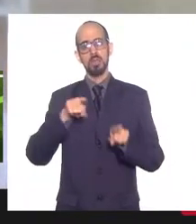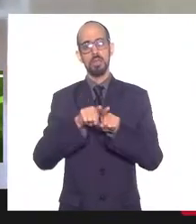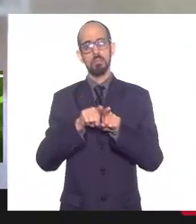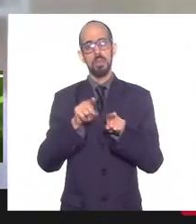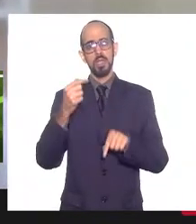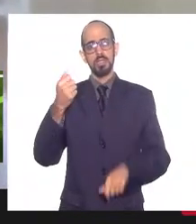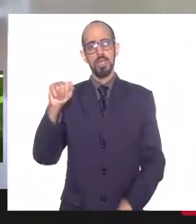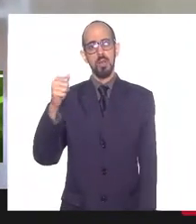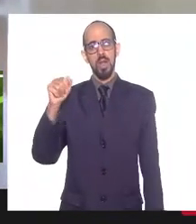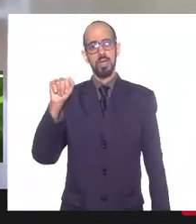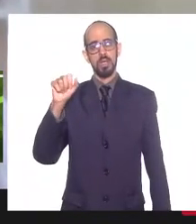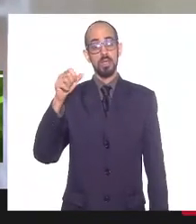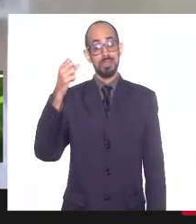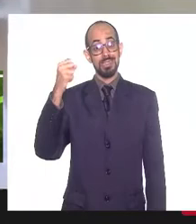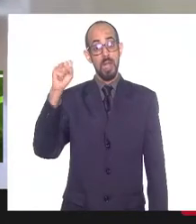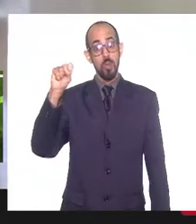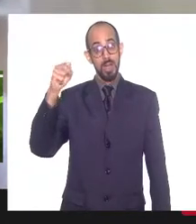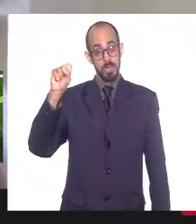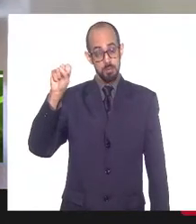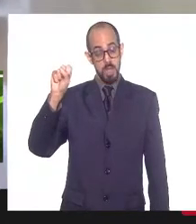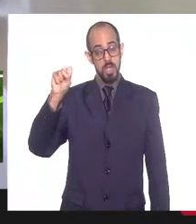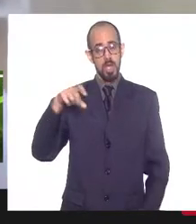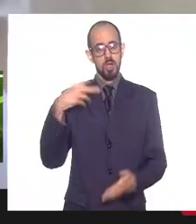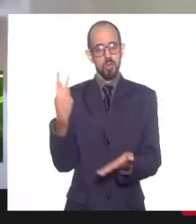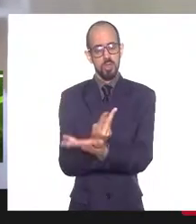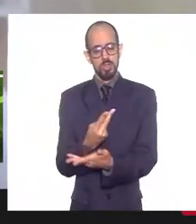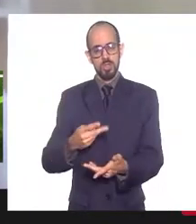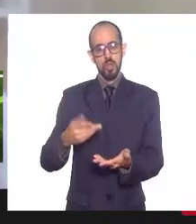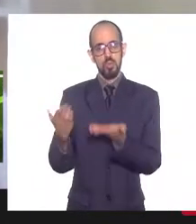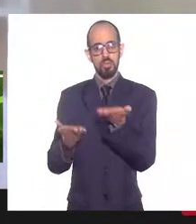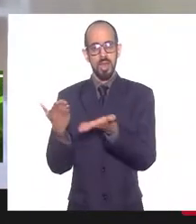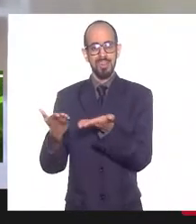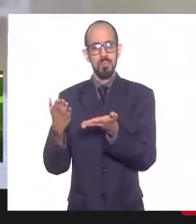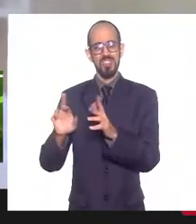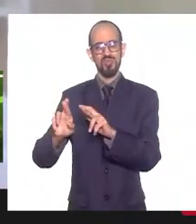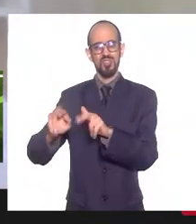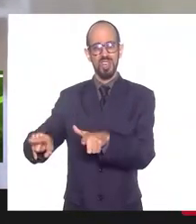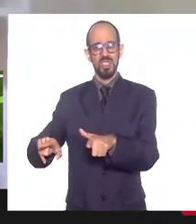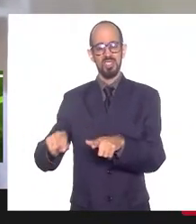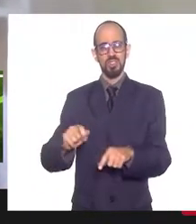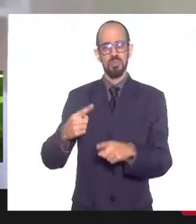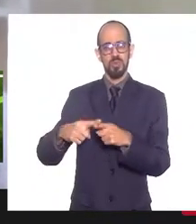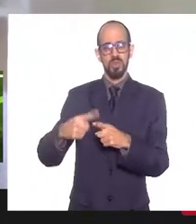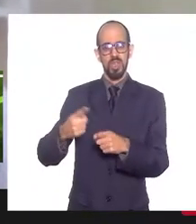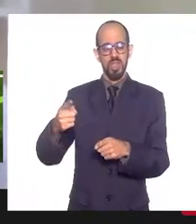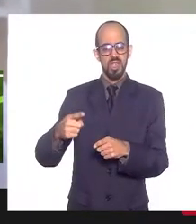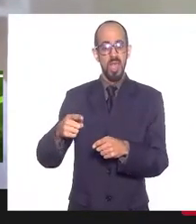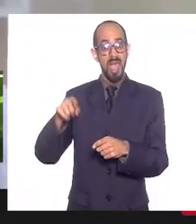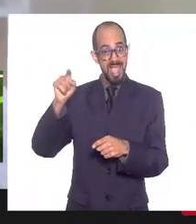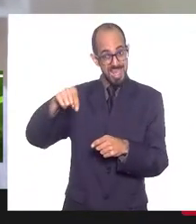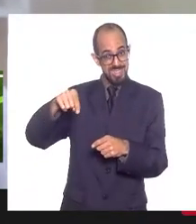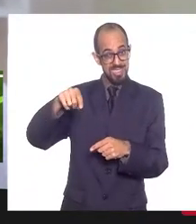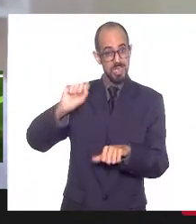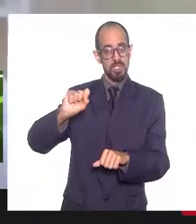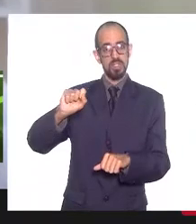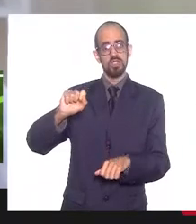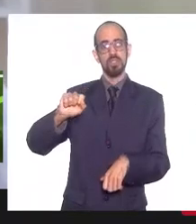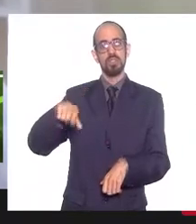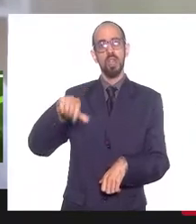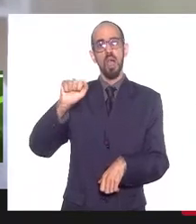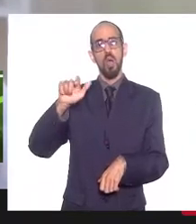onde tivemos um tratamento diferenciado, porque essa foi expressiva, mas os